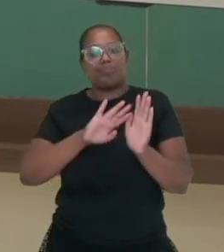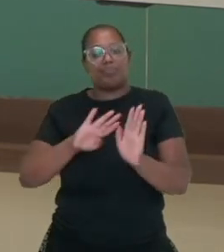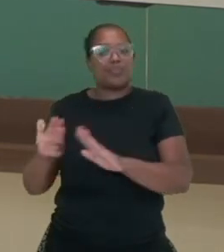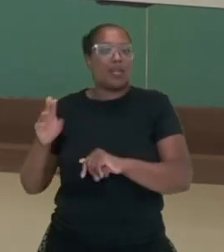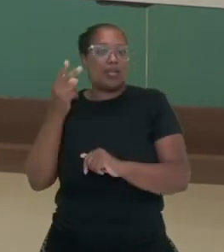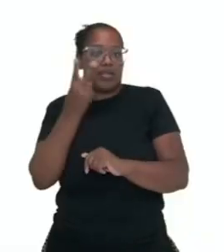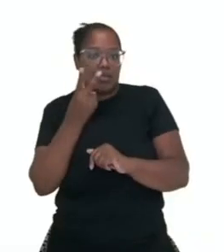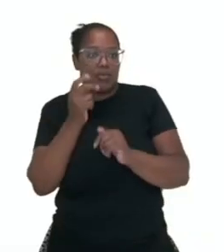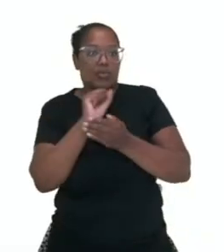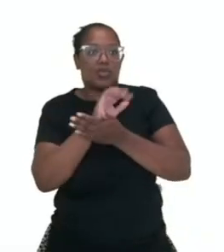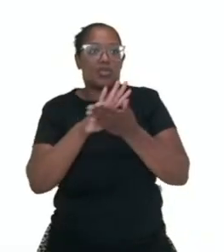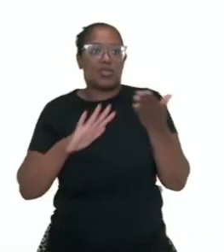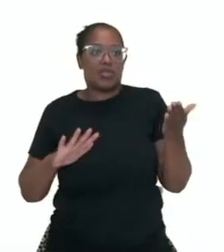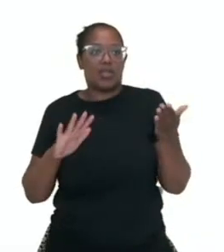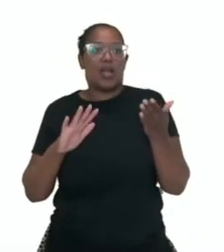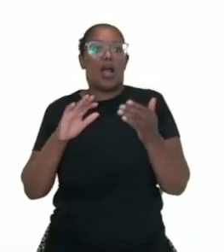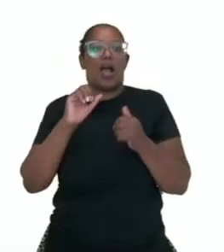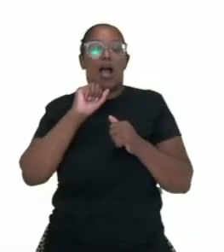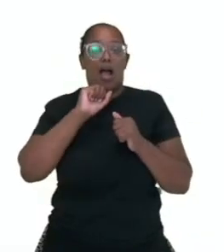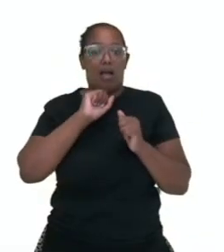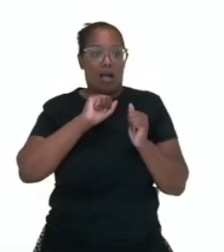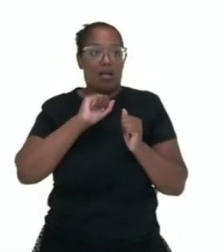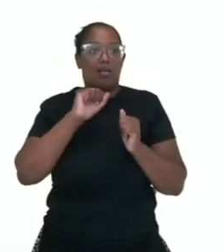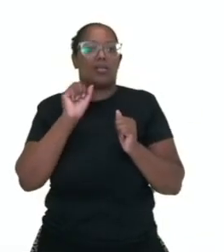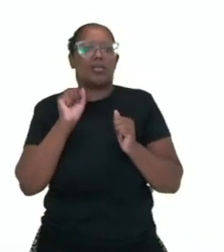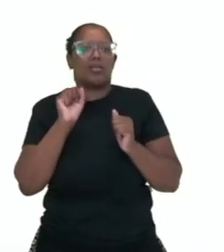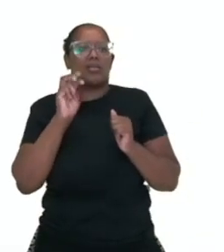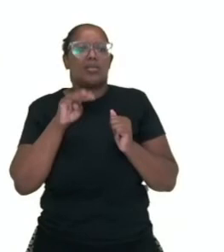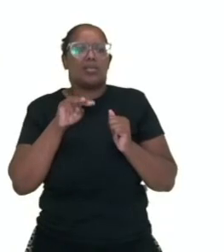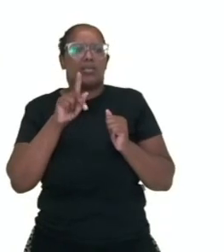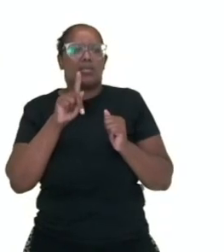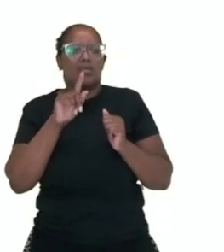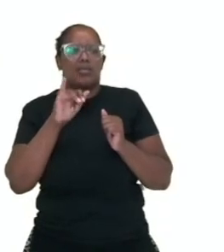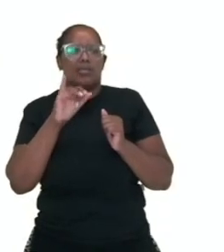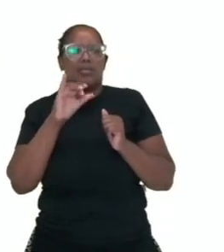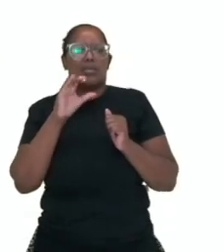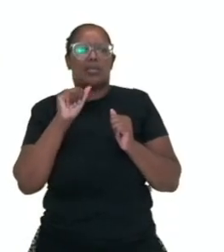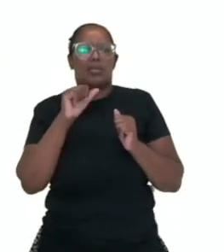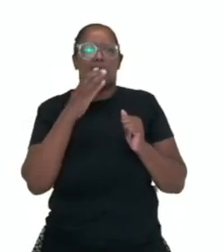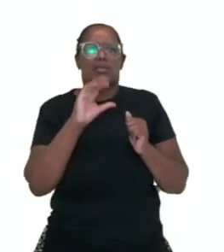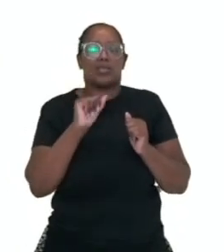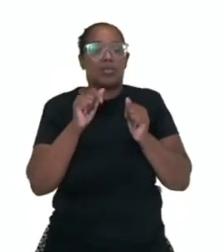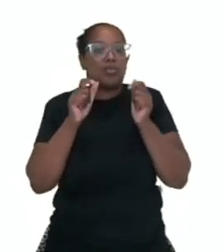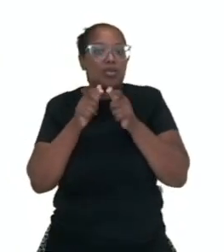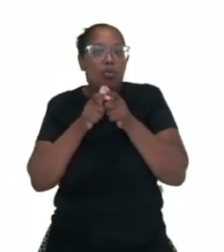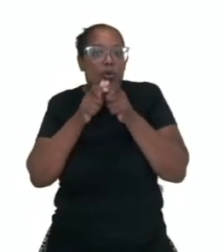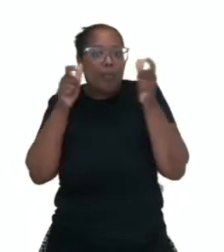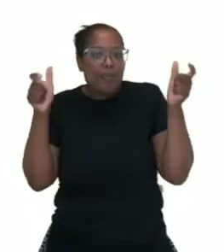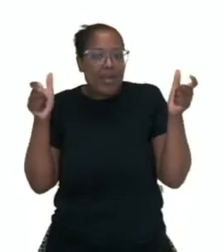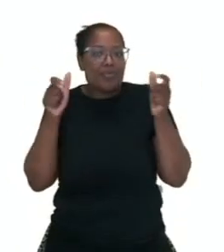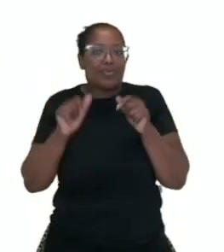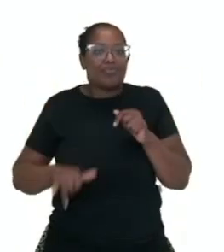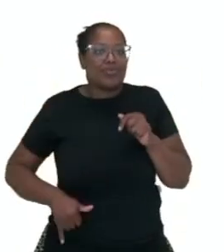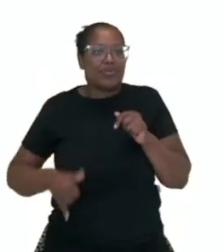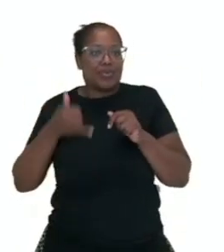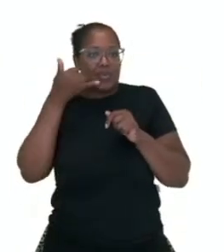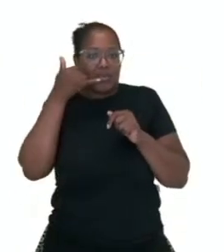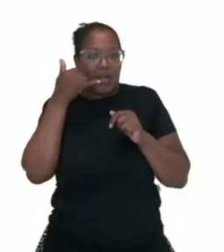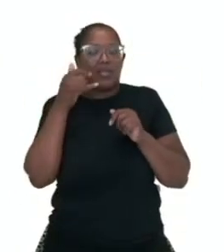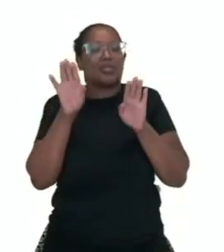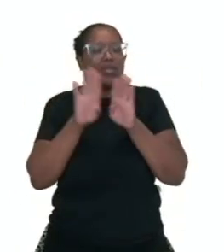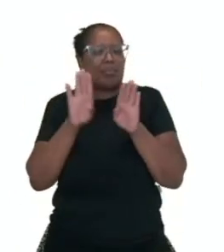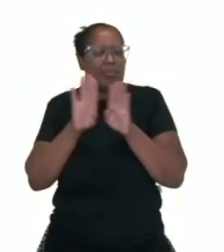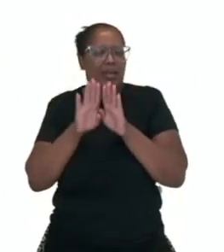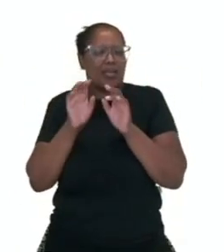ler comigo. A ampliação da utilização de smartphones e dos recursos dos aplicativos permitiu